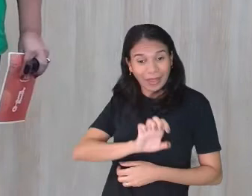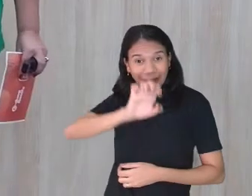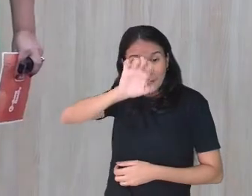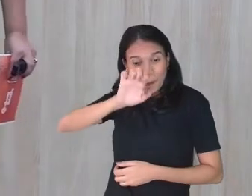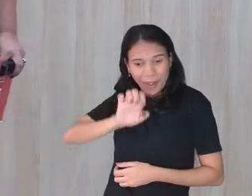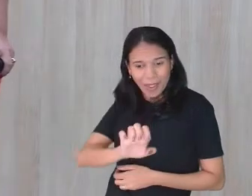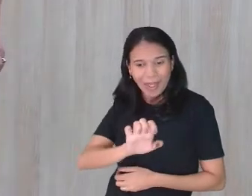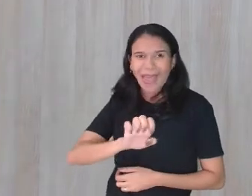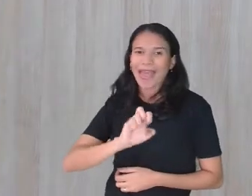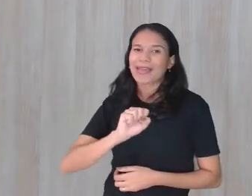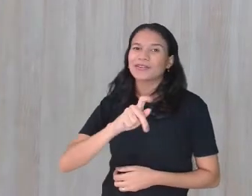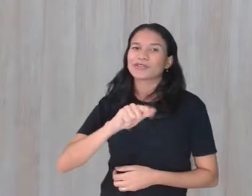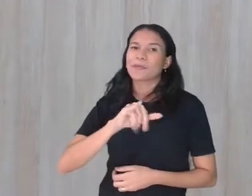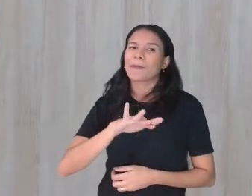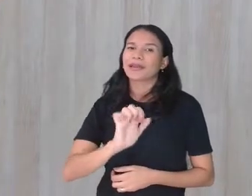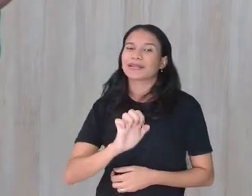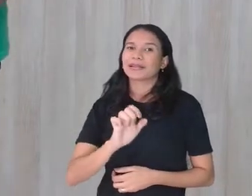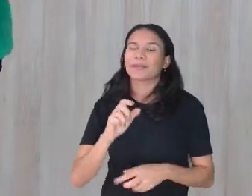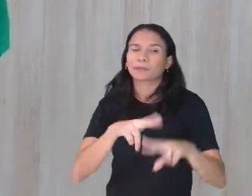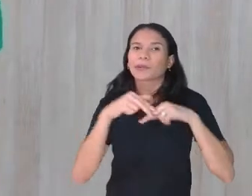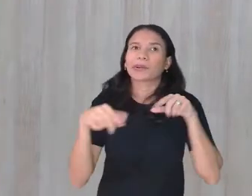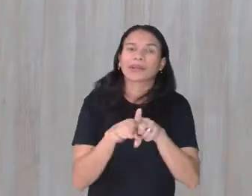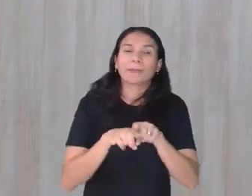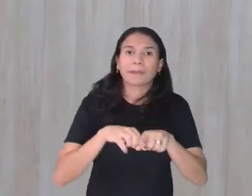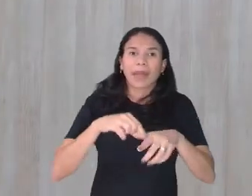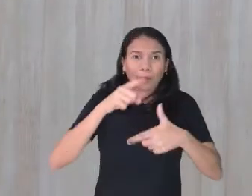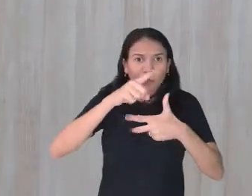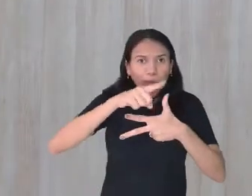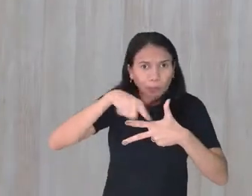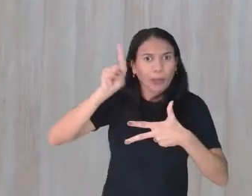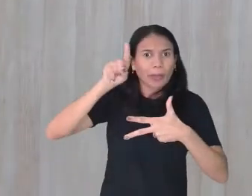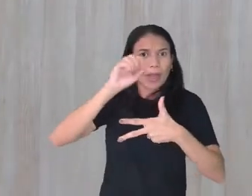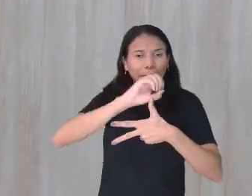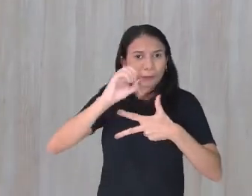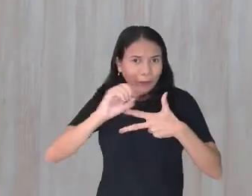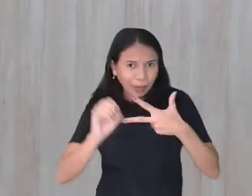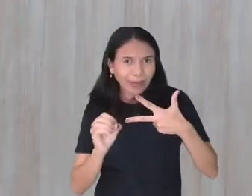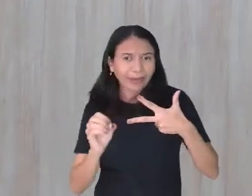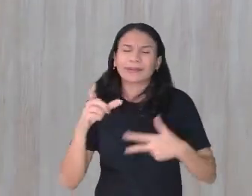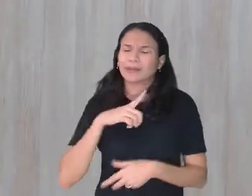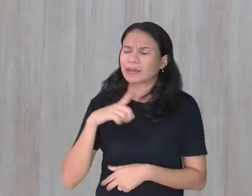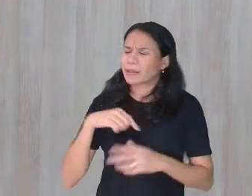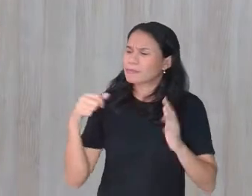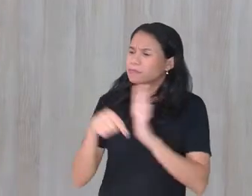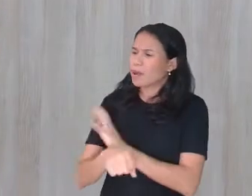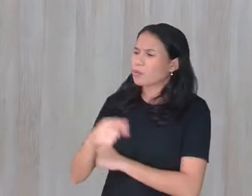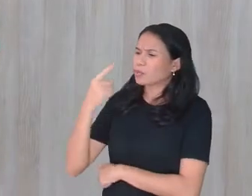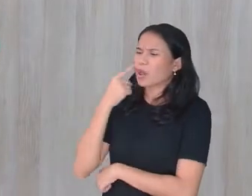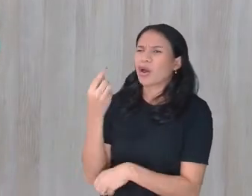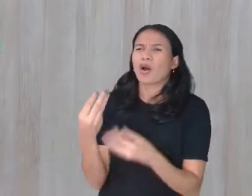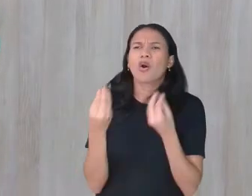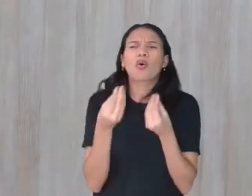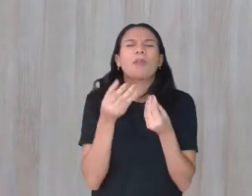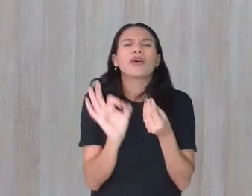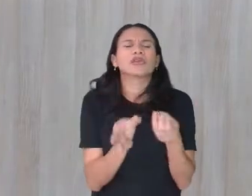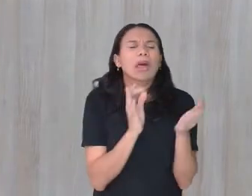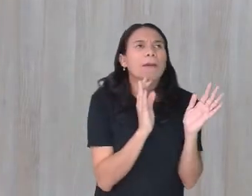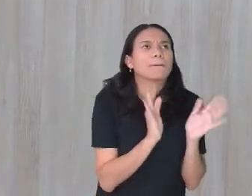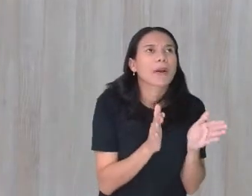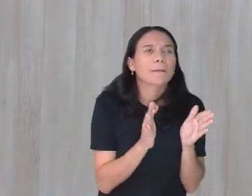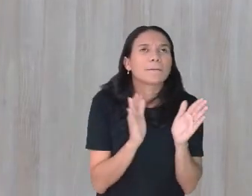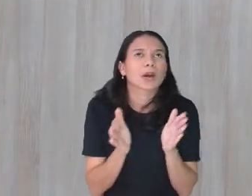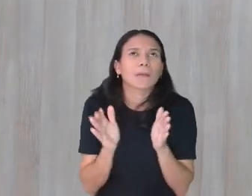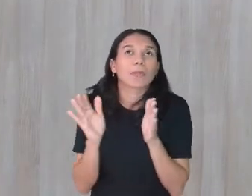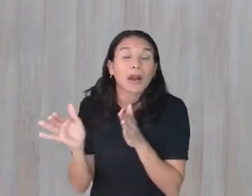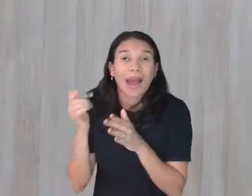Porque às vezes, pessoal, até no Enem, cai questões para a gente ver assim, como é a sequência correta. E quando a gente tem